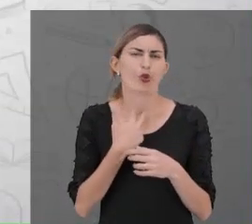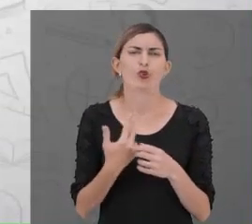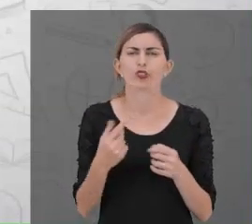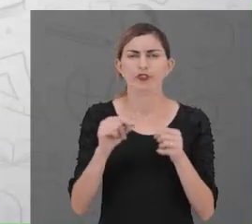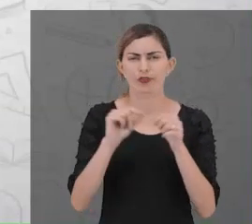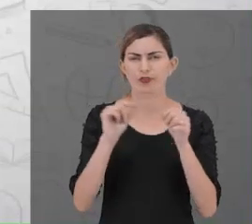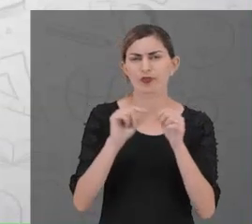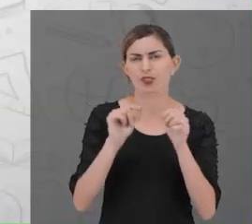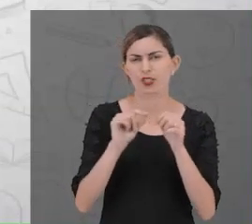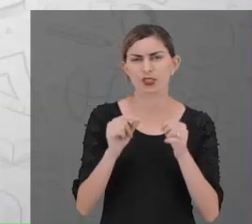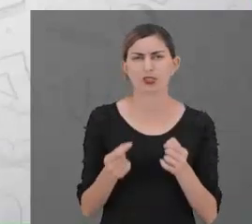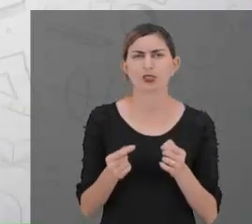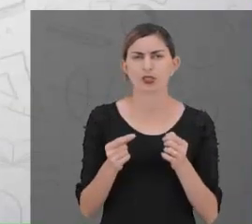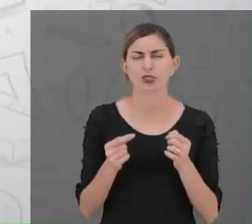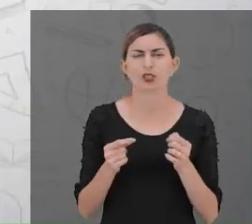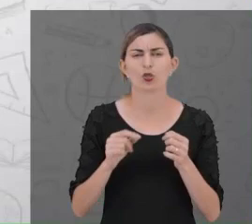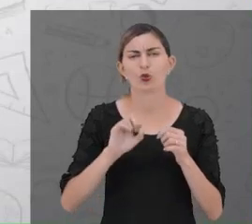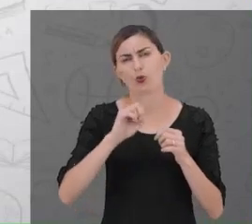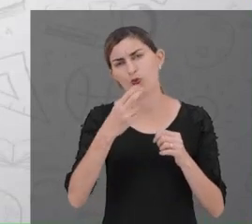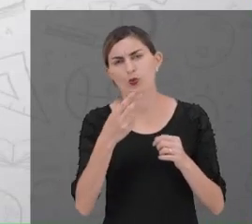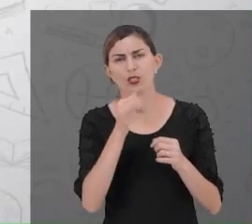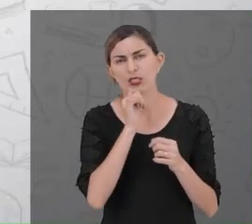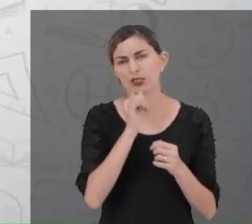eles não podem conter,